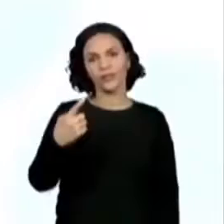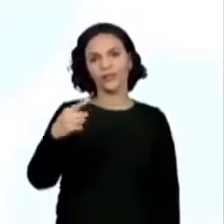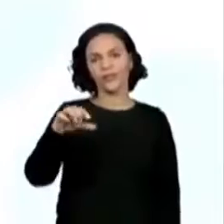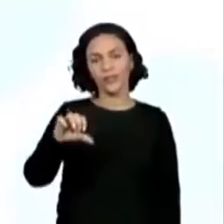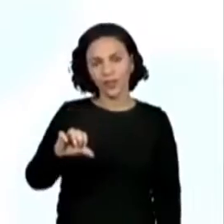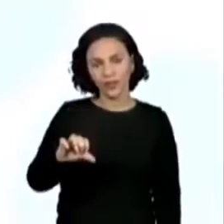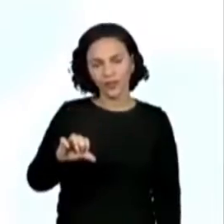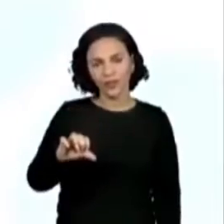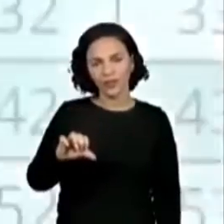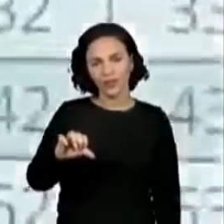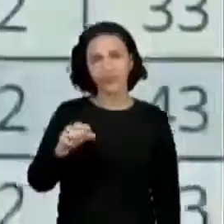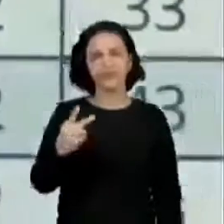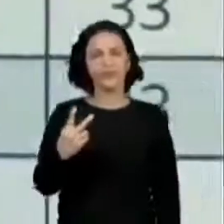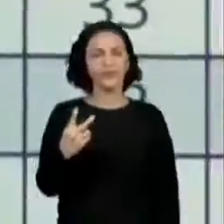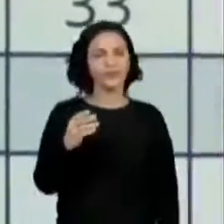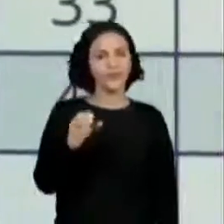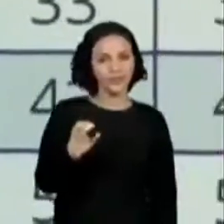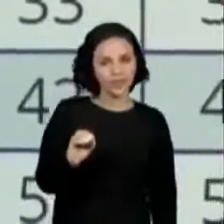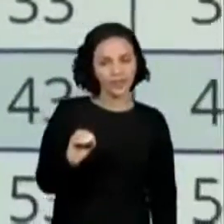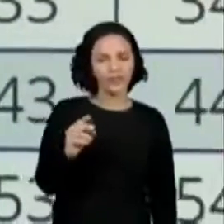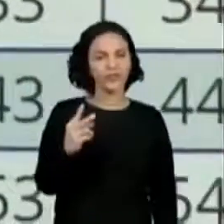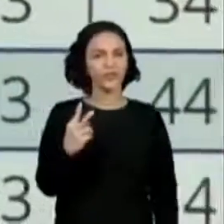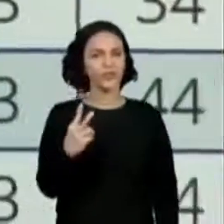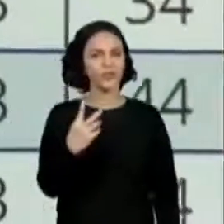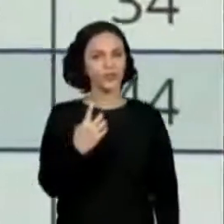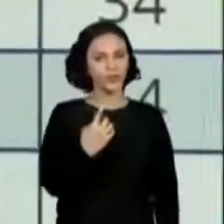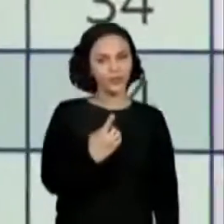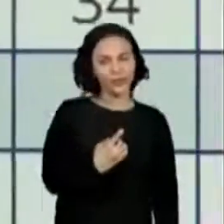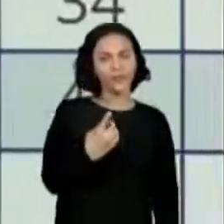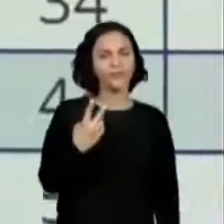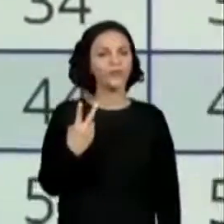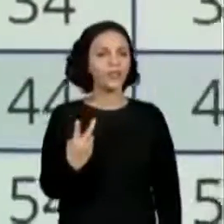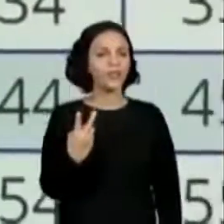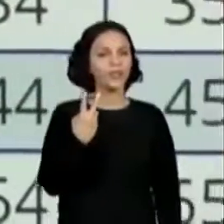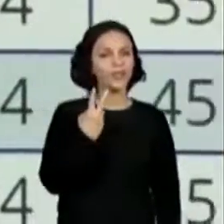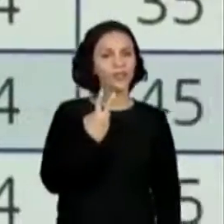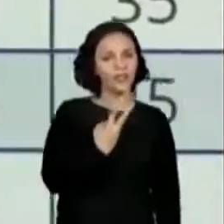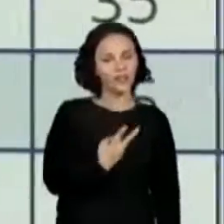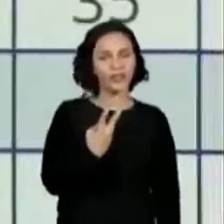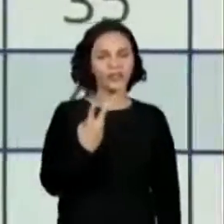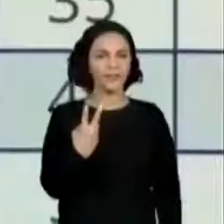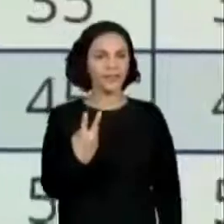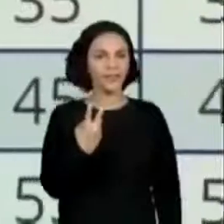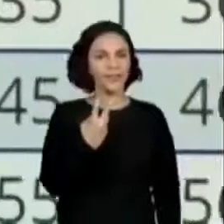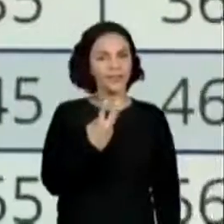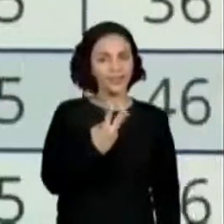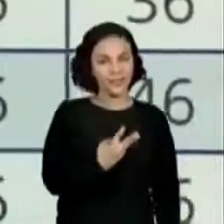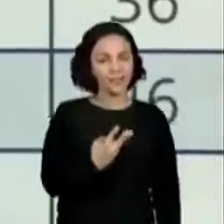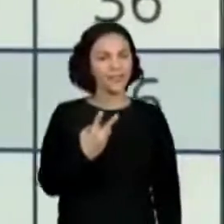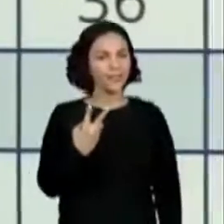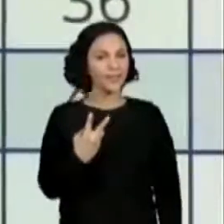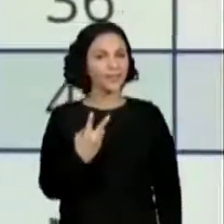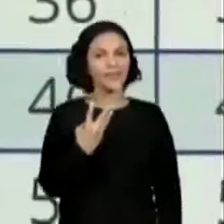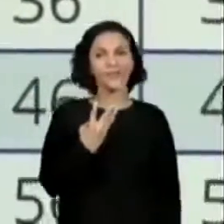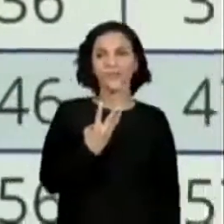19, 20, 21, 22,